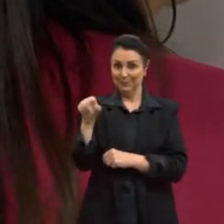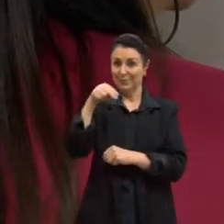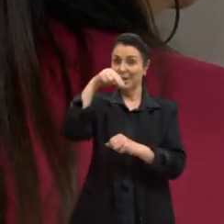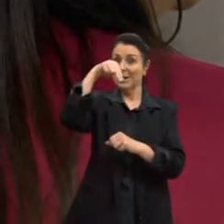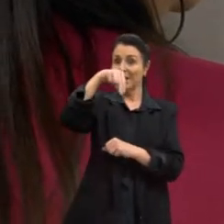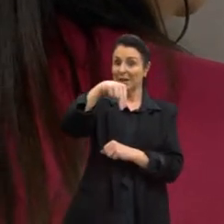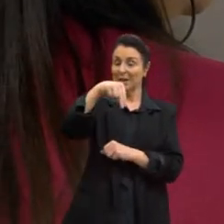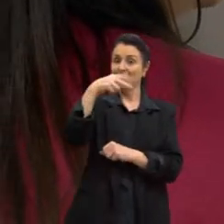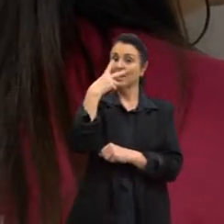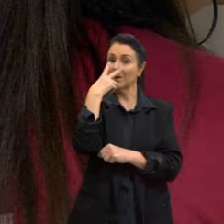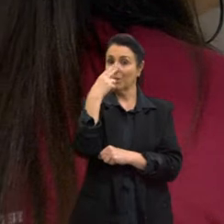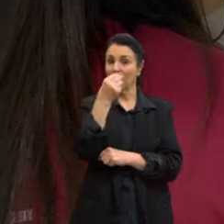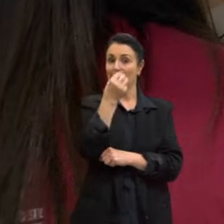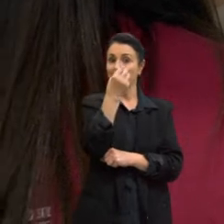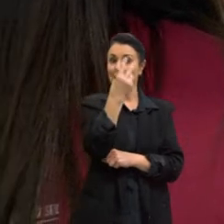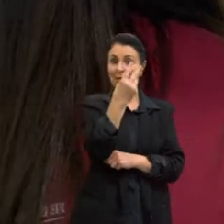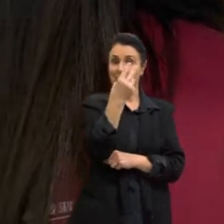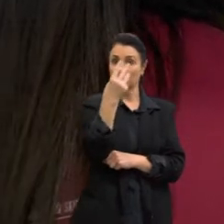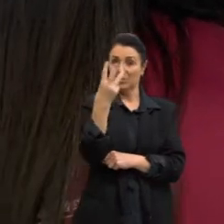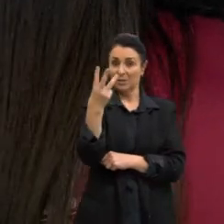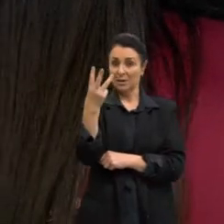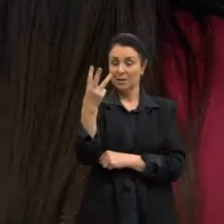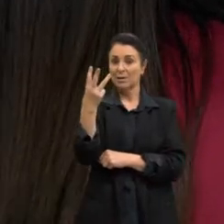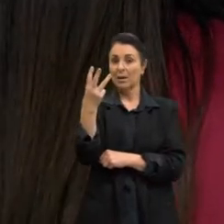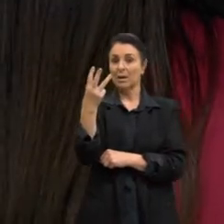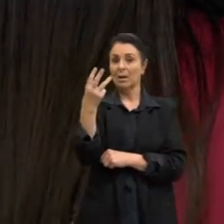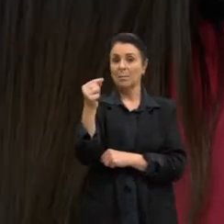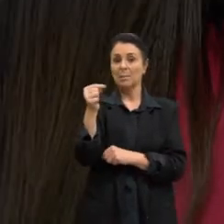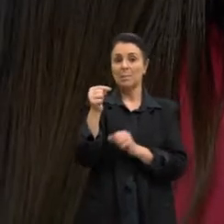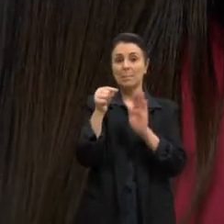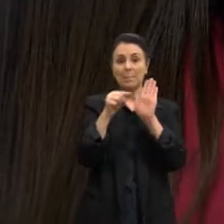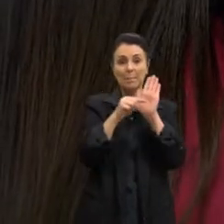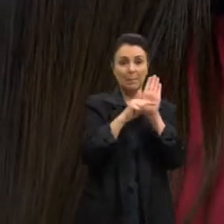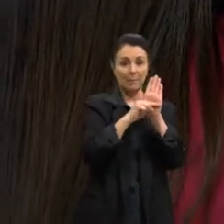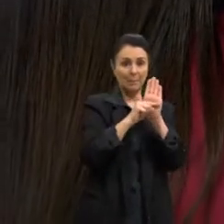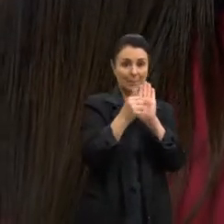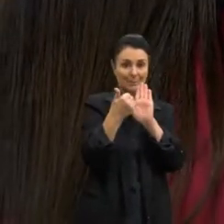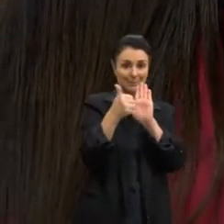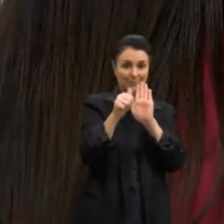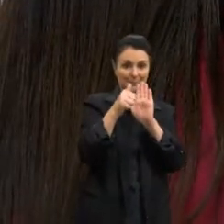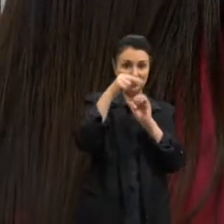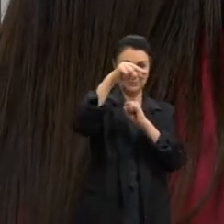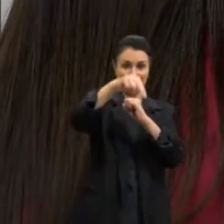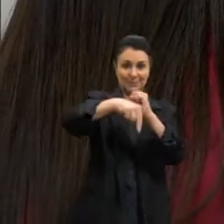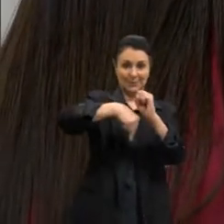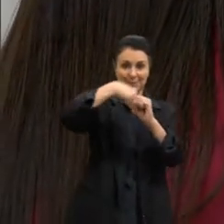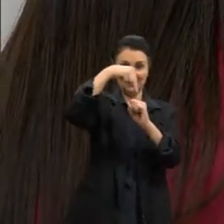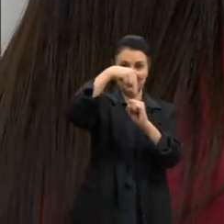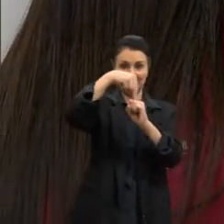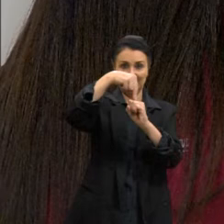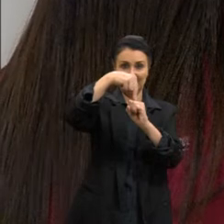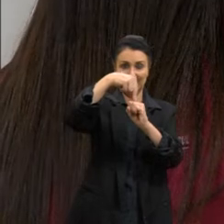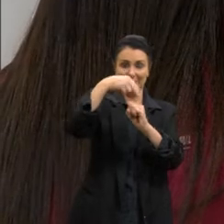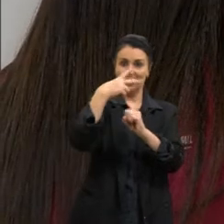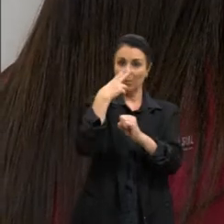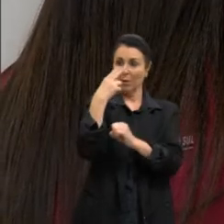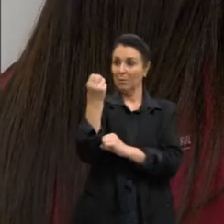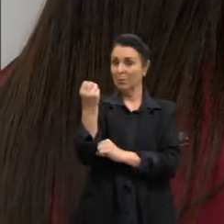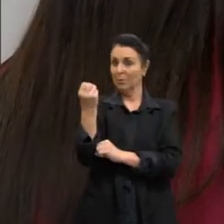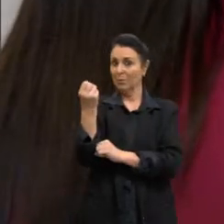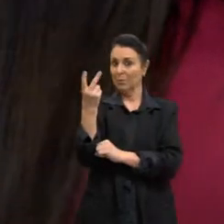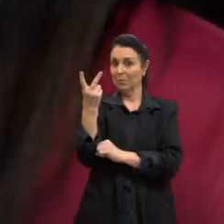quanto 23 - 11 né o meu neutro os meus nêutrons são 12